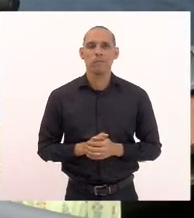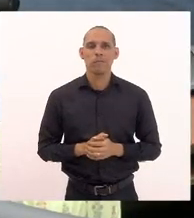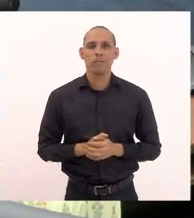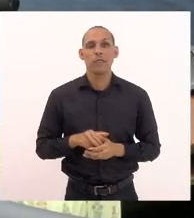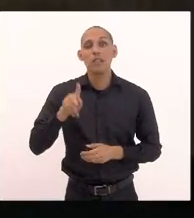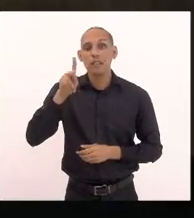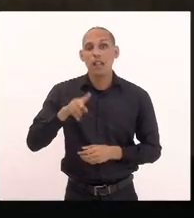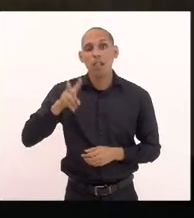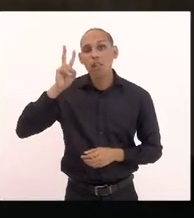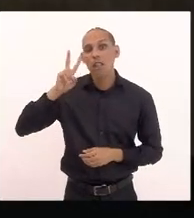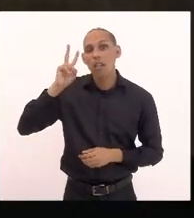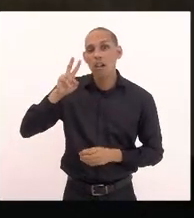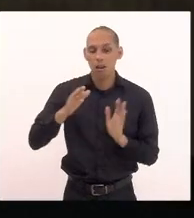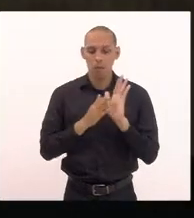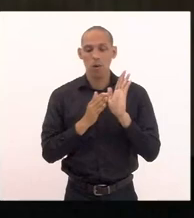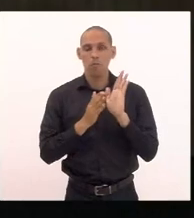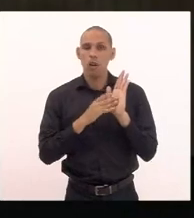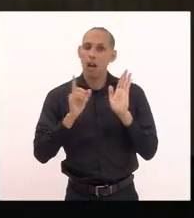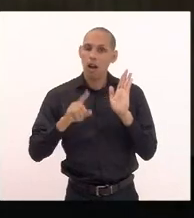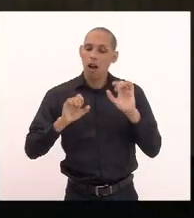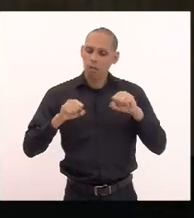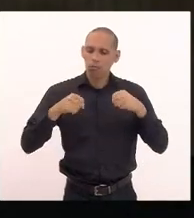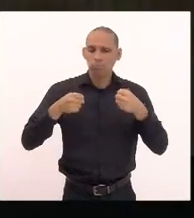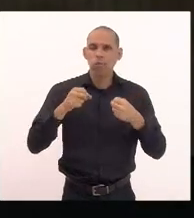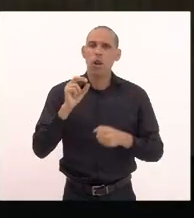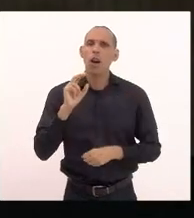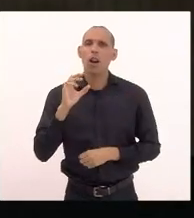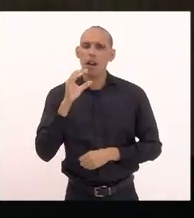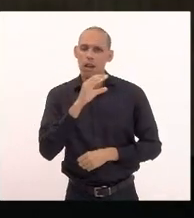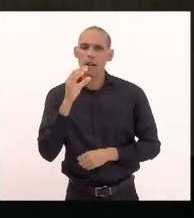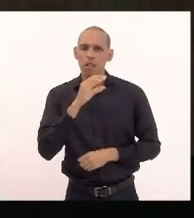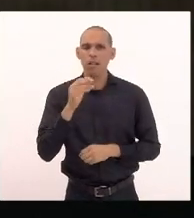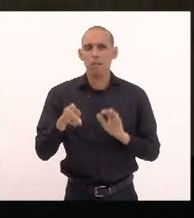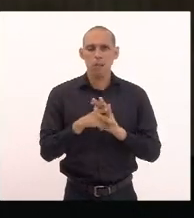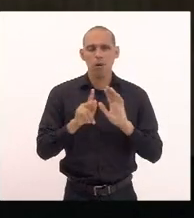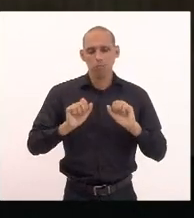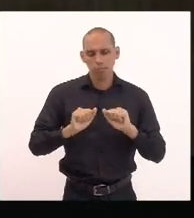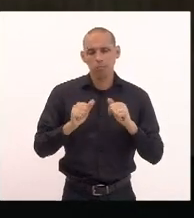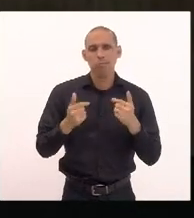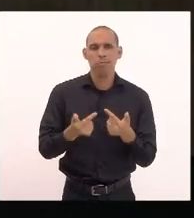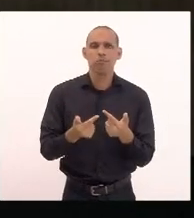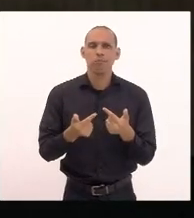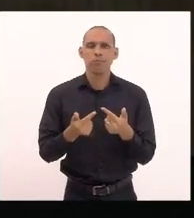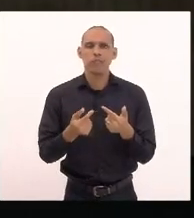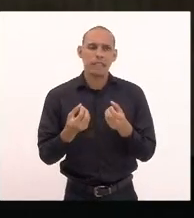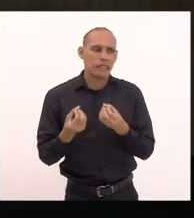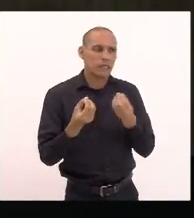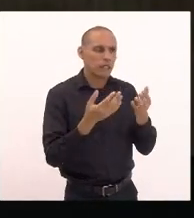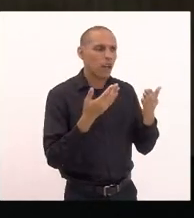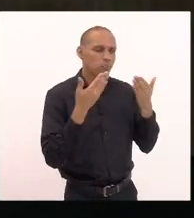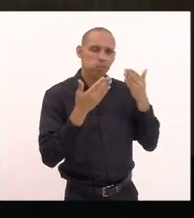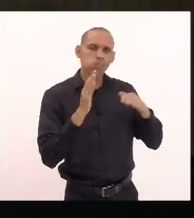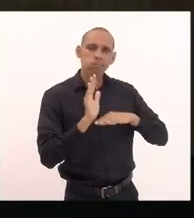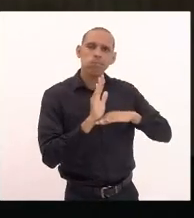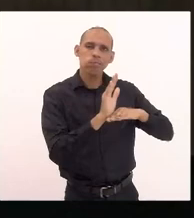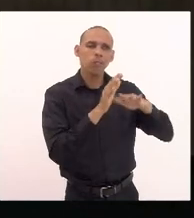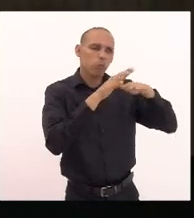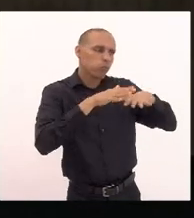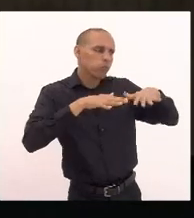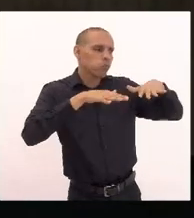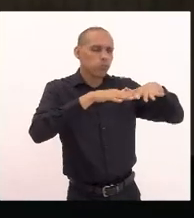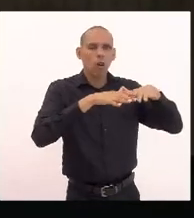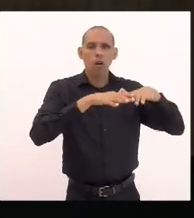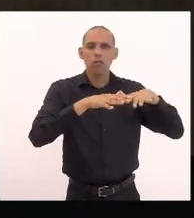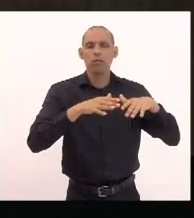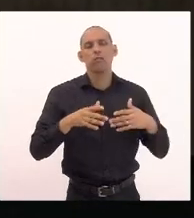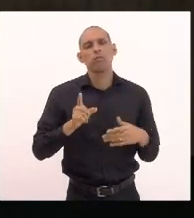Presidente, lembrando que a proposta faz parte desse esforço emergencial da Assembleia Legislativa para prestar uma assistência ao povo petropolitano,